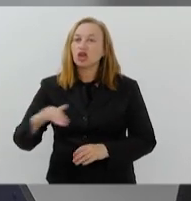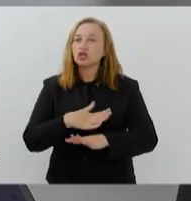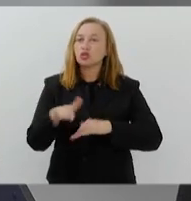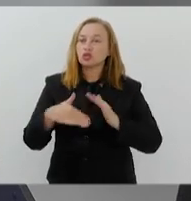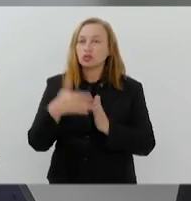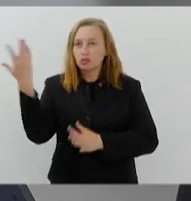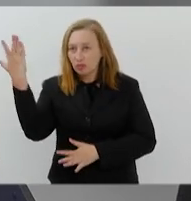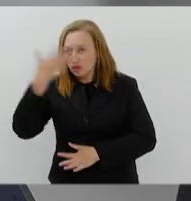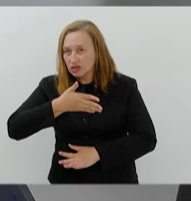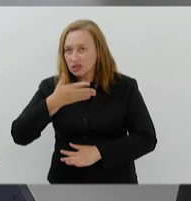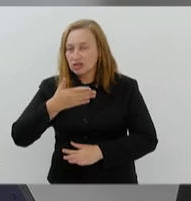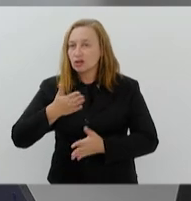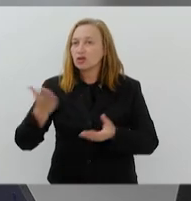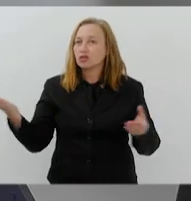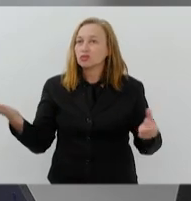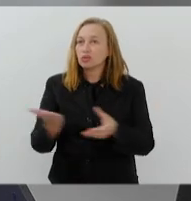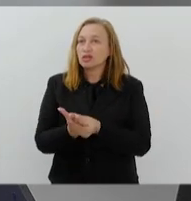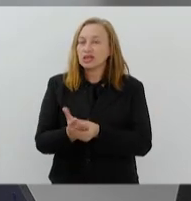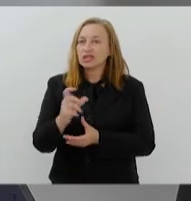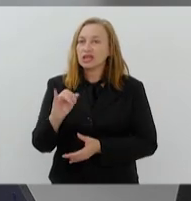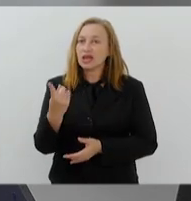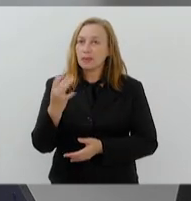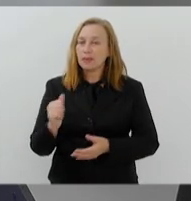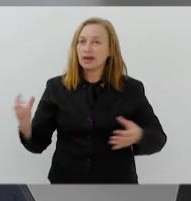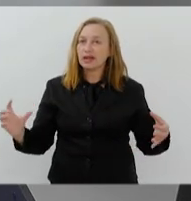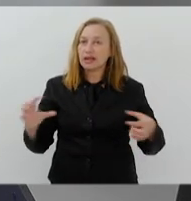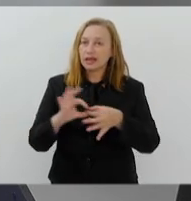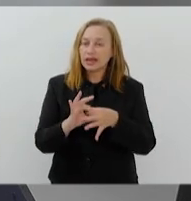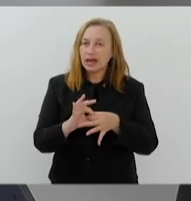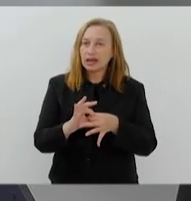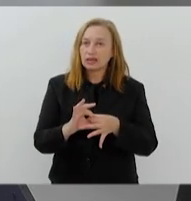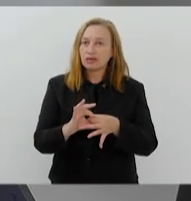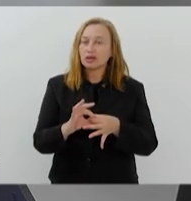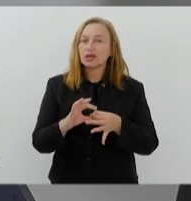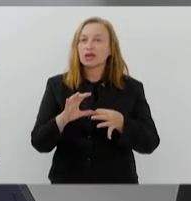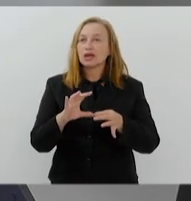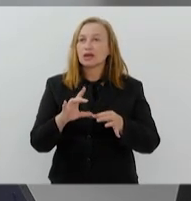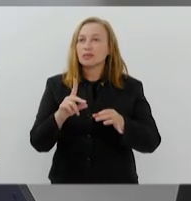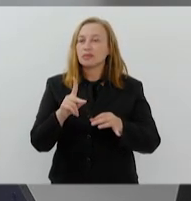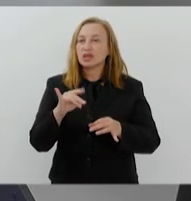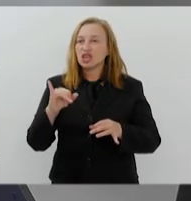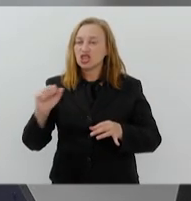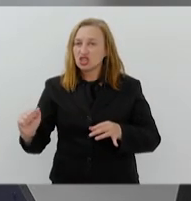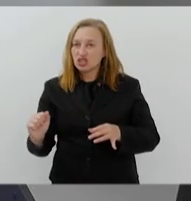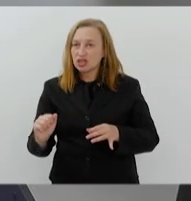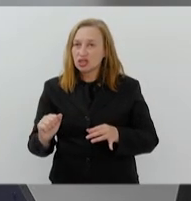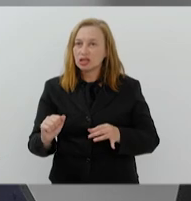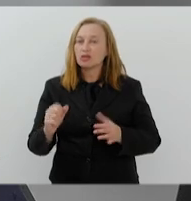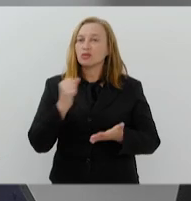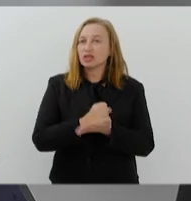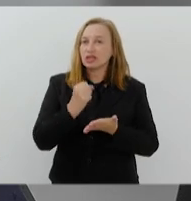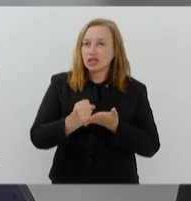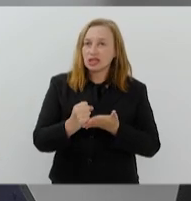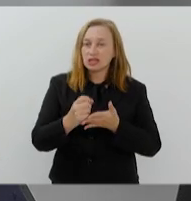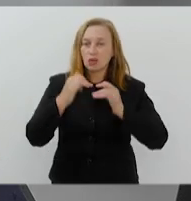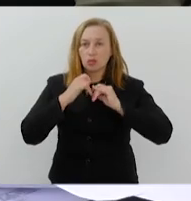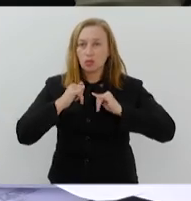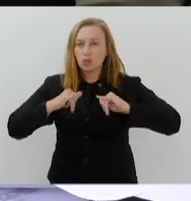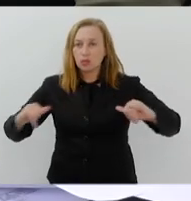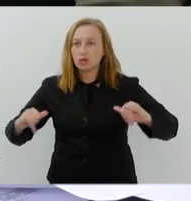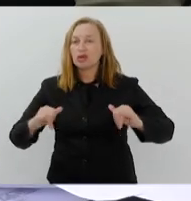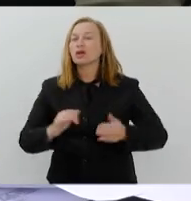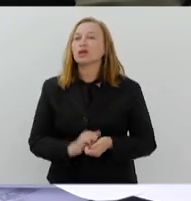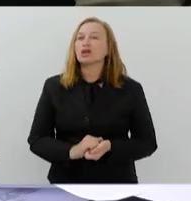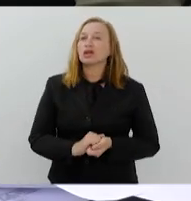acerca dos processos de campanha ligados a plano de mídia a contratação de Publicidade as notas de empenho